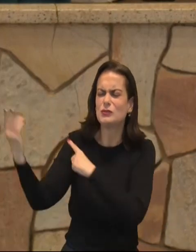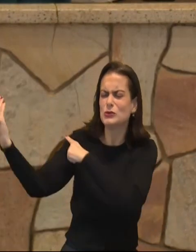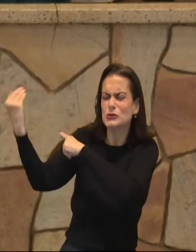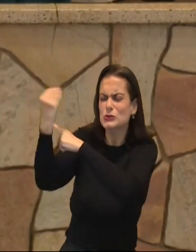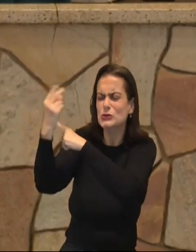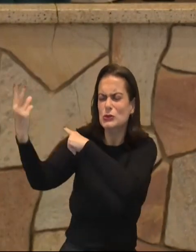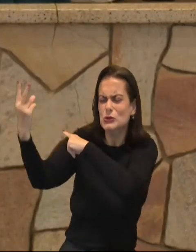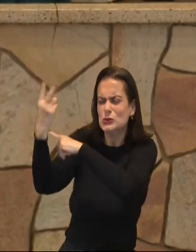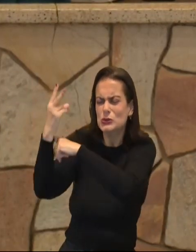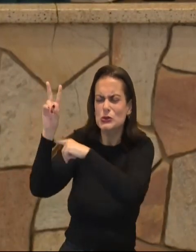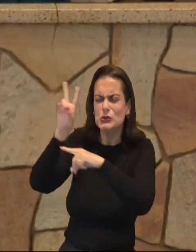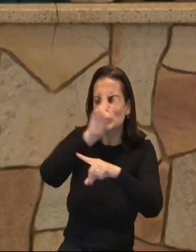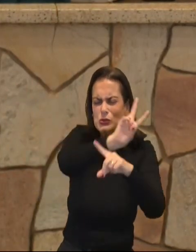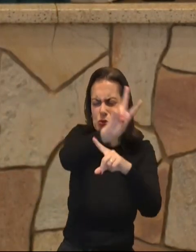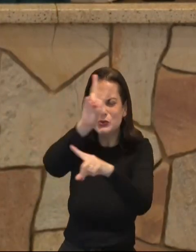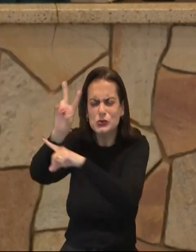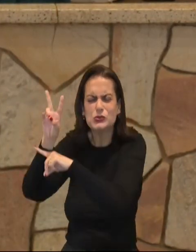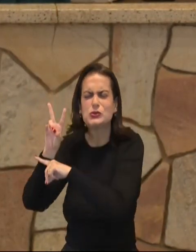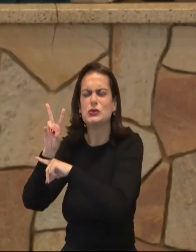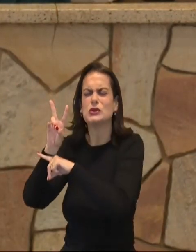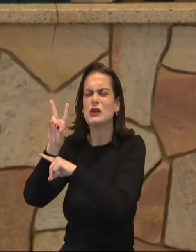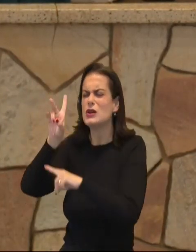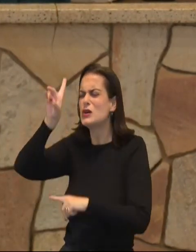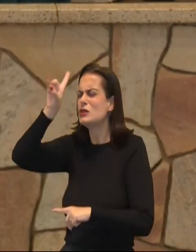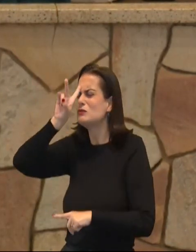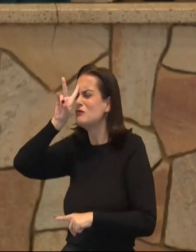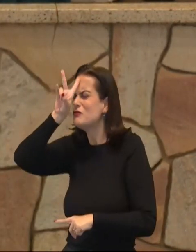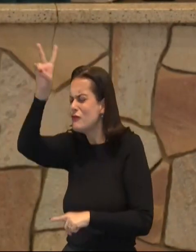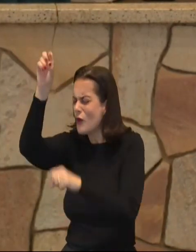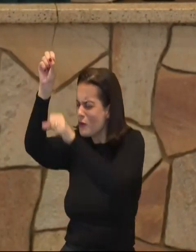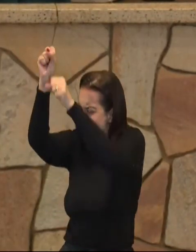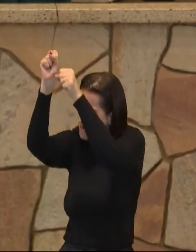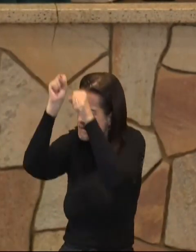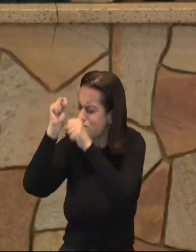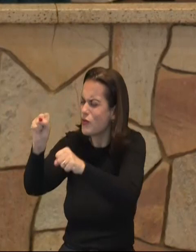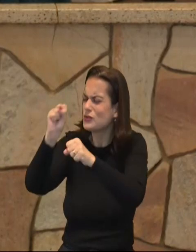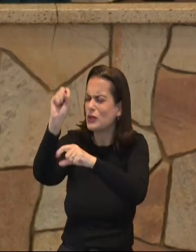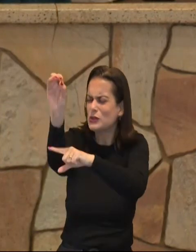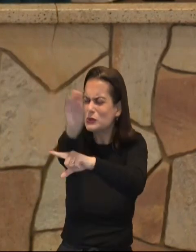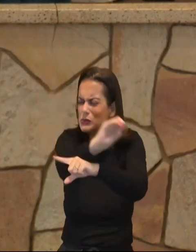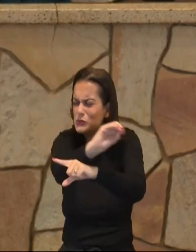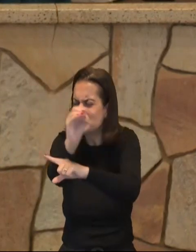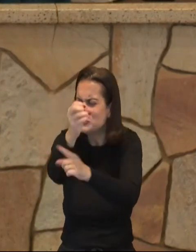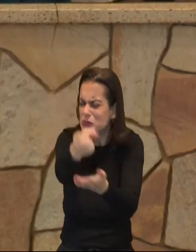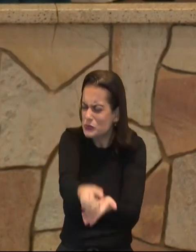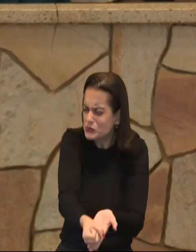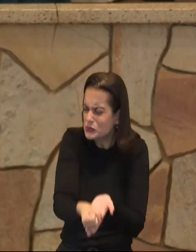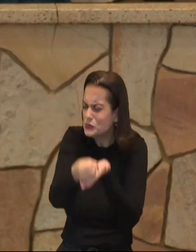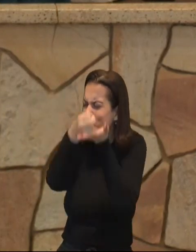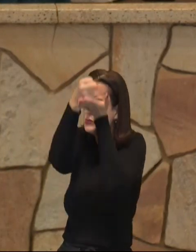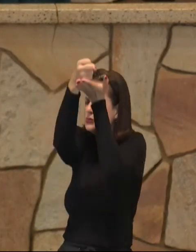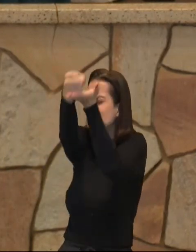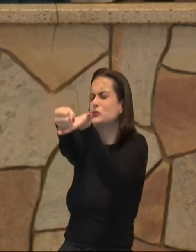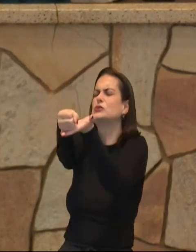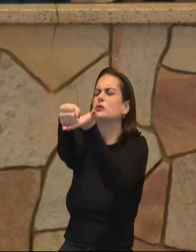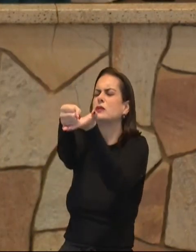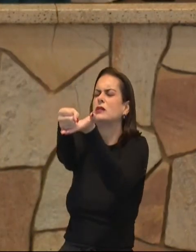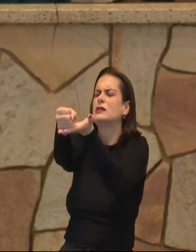de nós, que a Tua mão direita poderosa, Senhor, está nos sustentando, nos segurando,